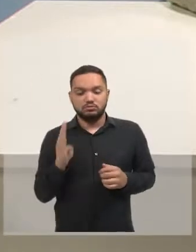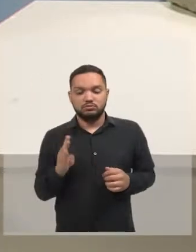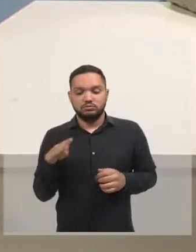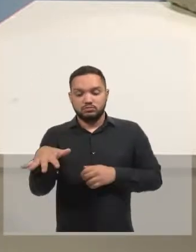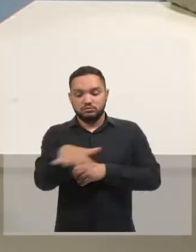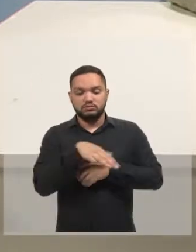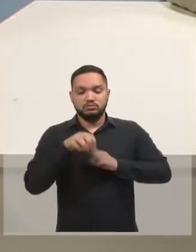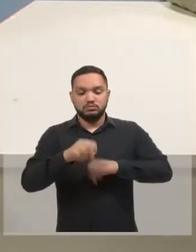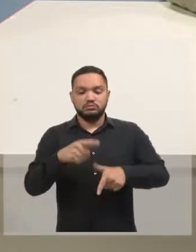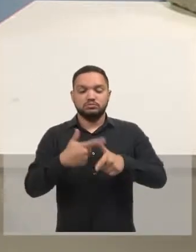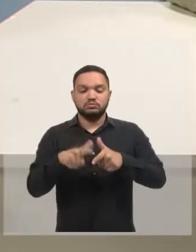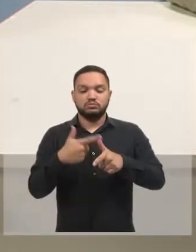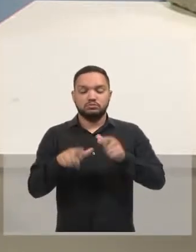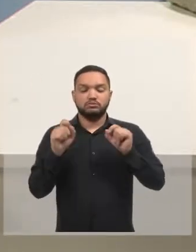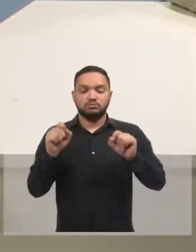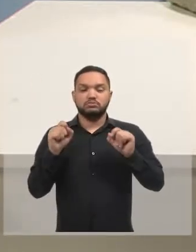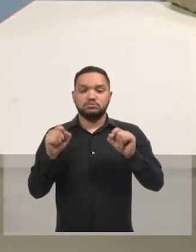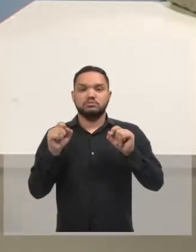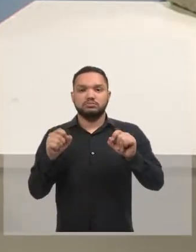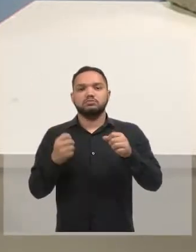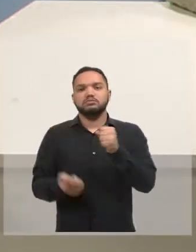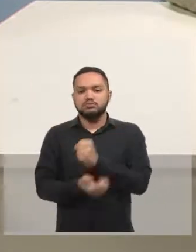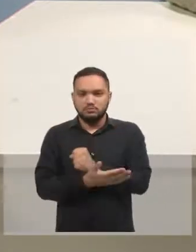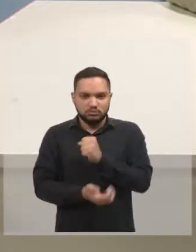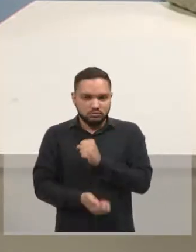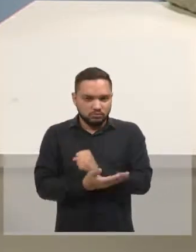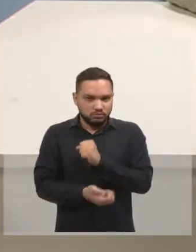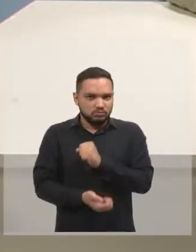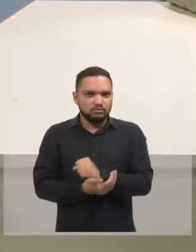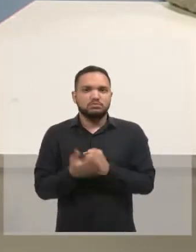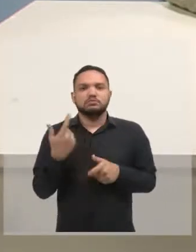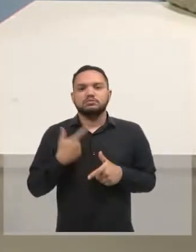área de educação, sem dúvida, é corrupção.